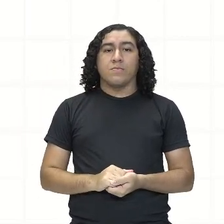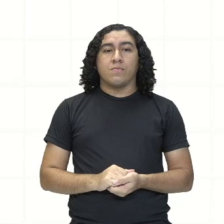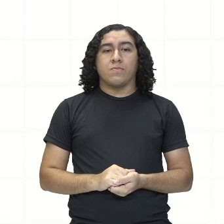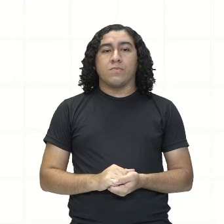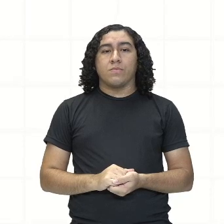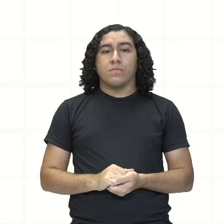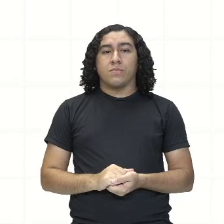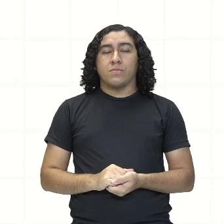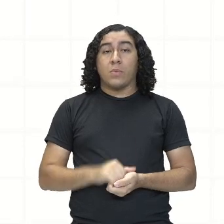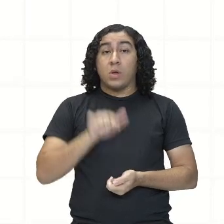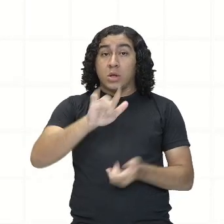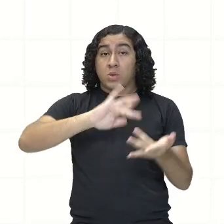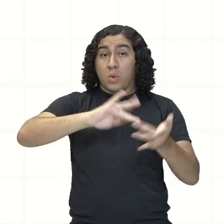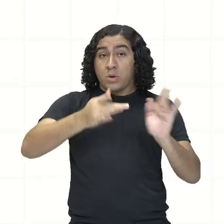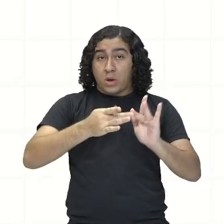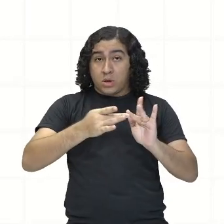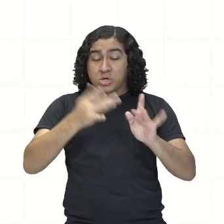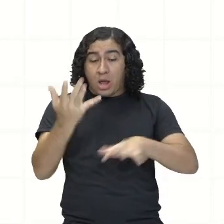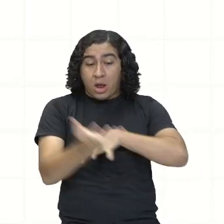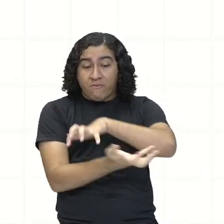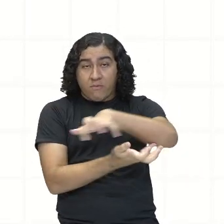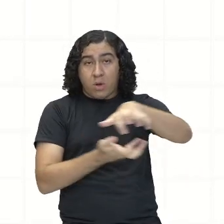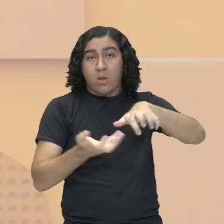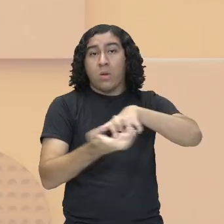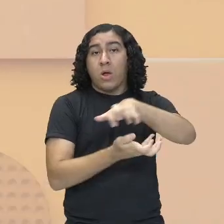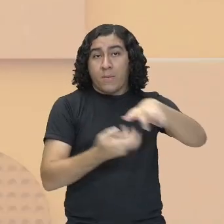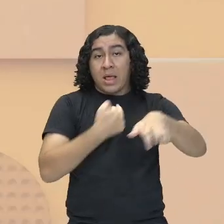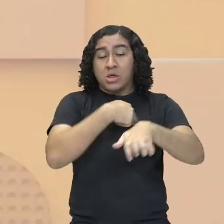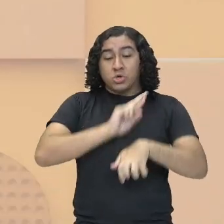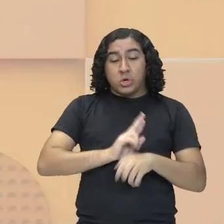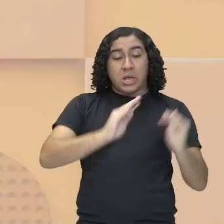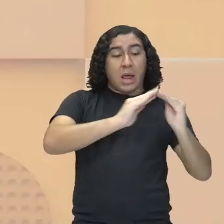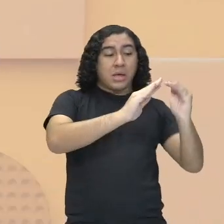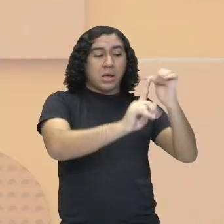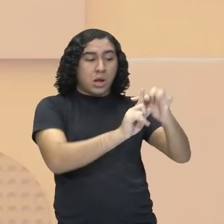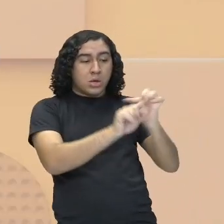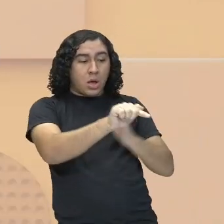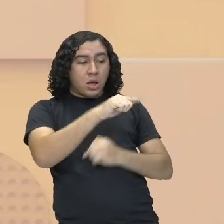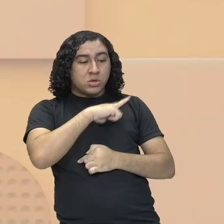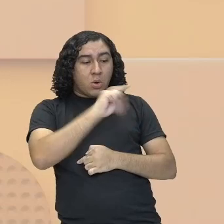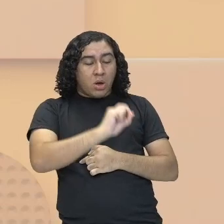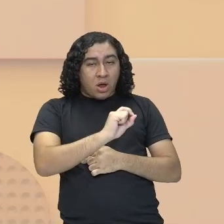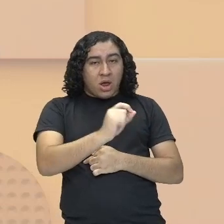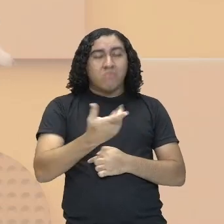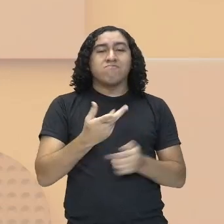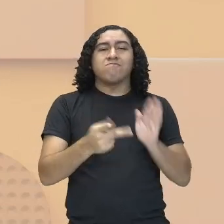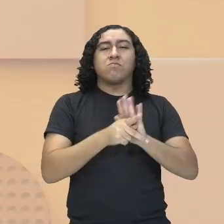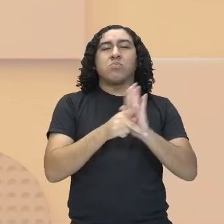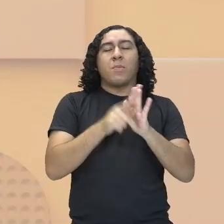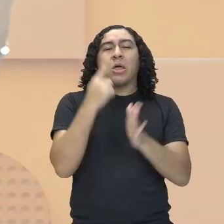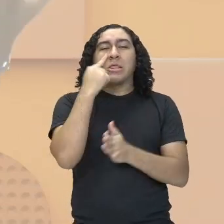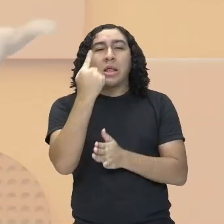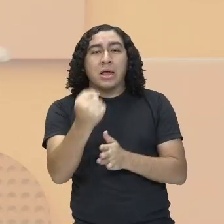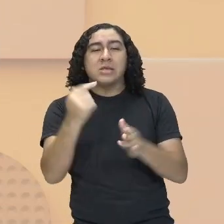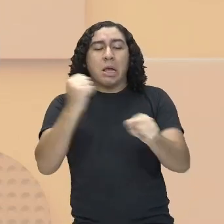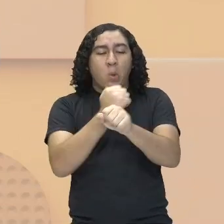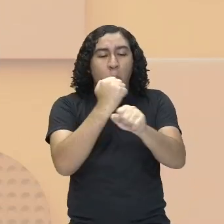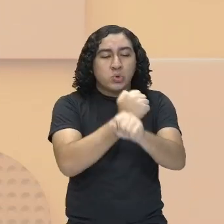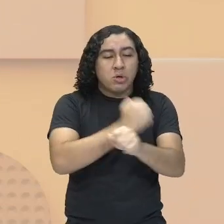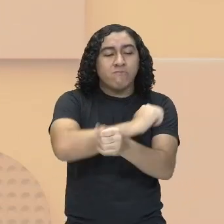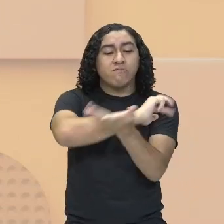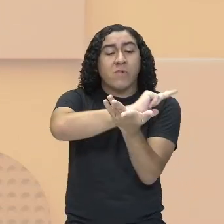das reformas religiosas, a igreja ela estava ali praticando a venda de indulgências, porque eles queriam construir